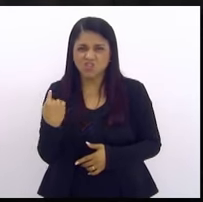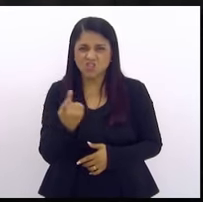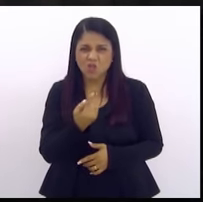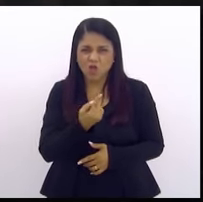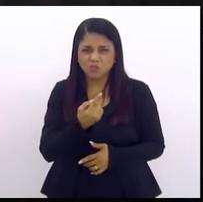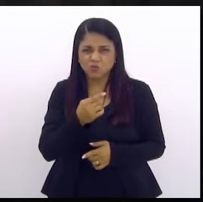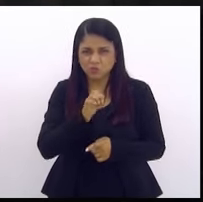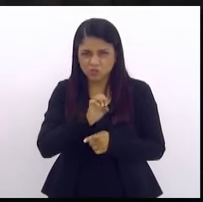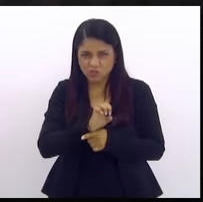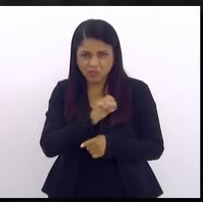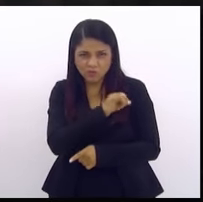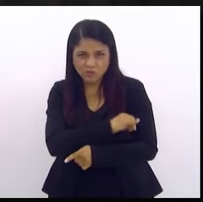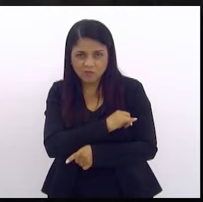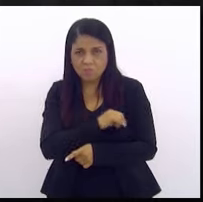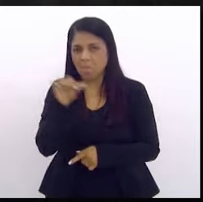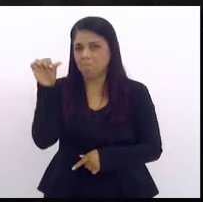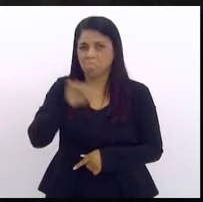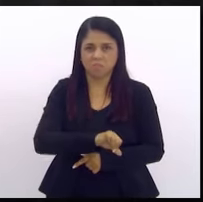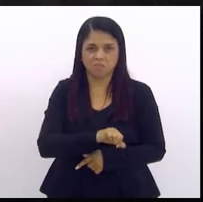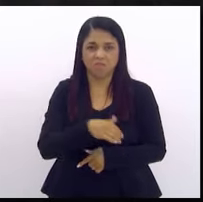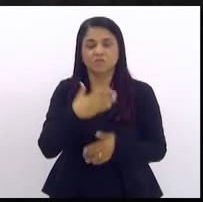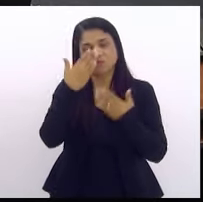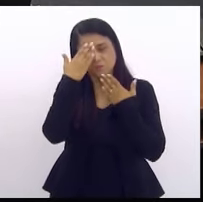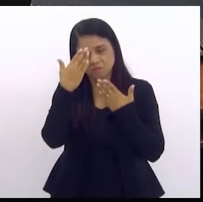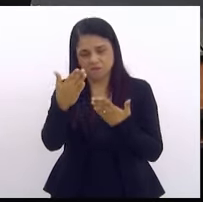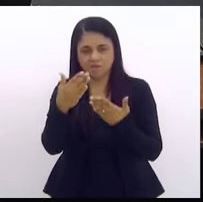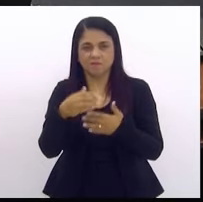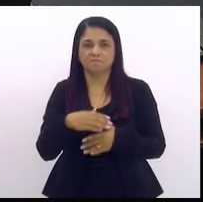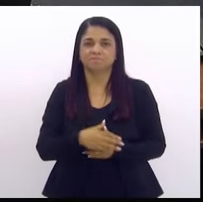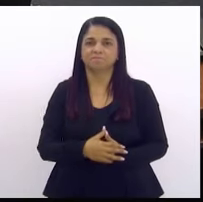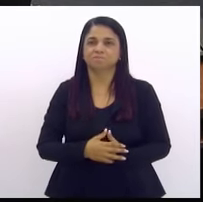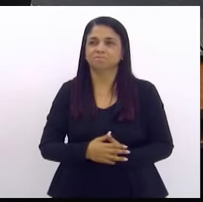estaria pior do que já está. Muito obrigado, senhor presidente.